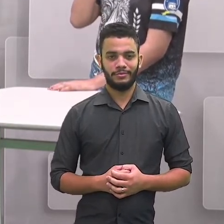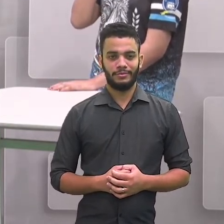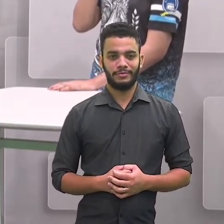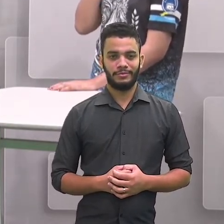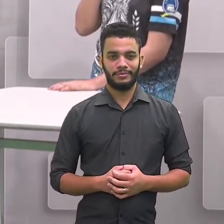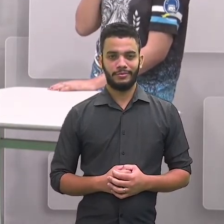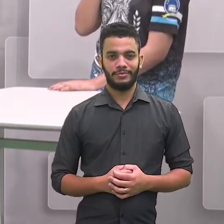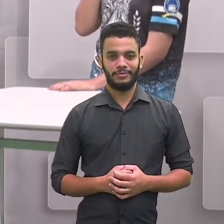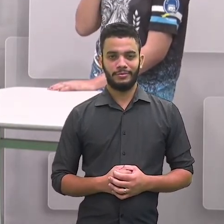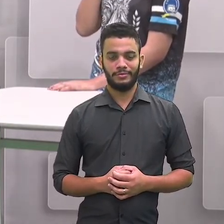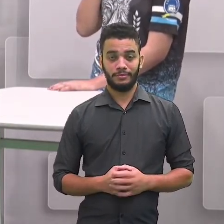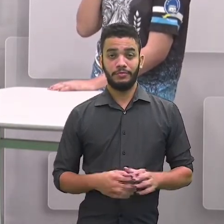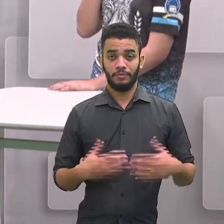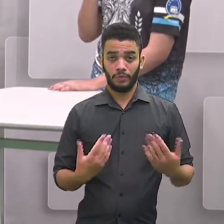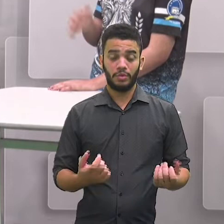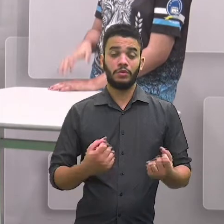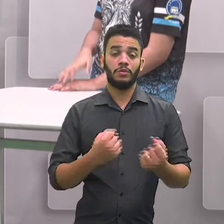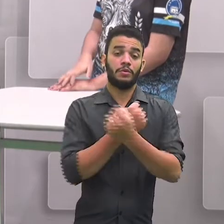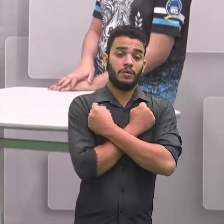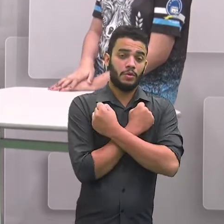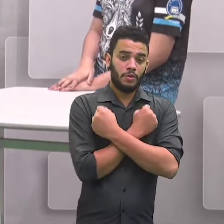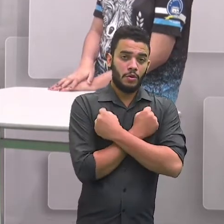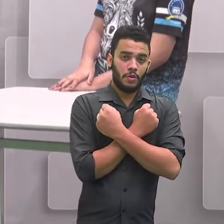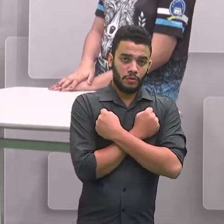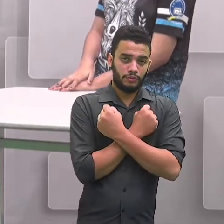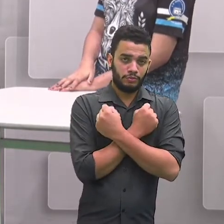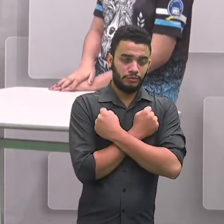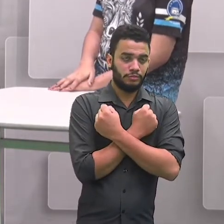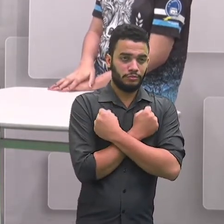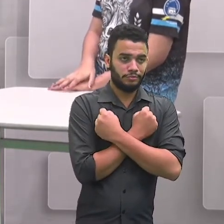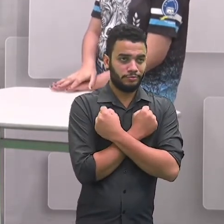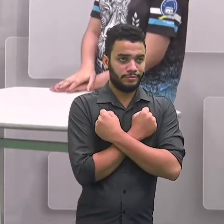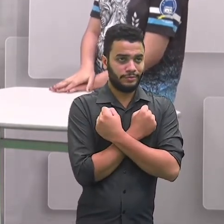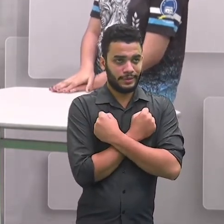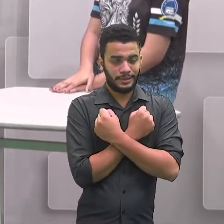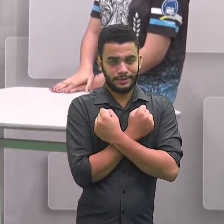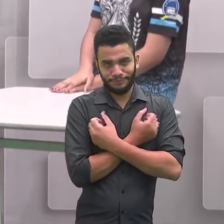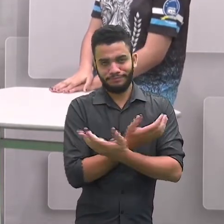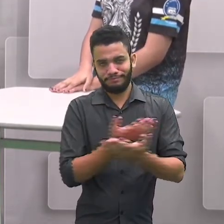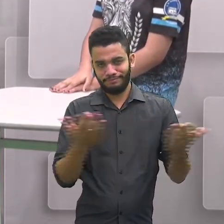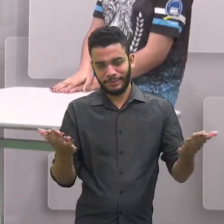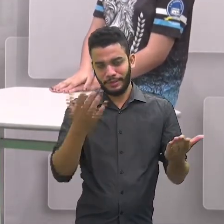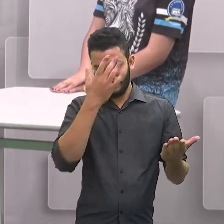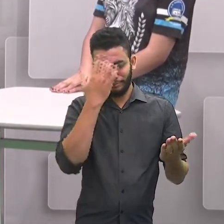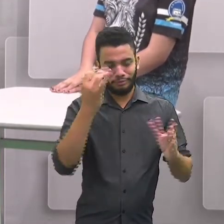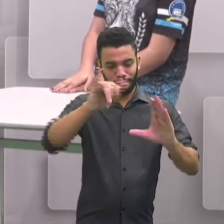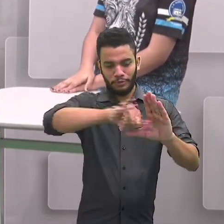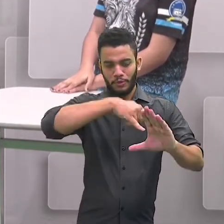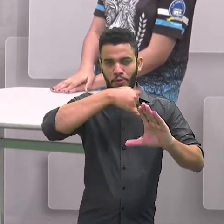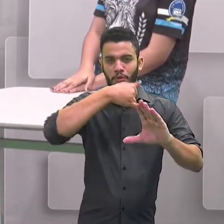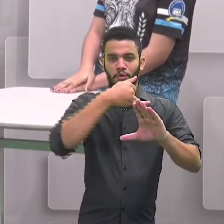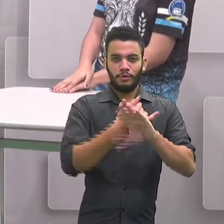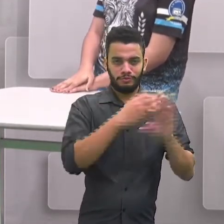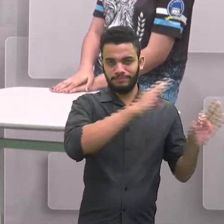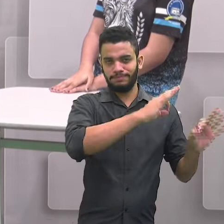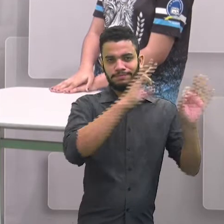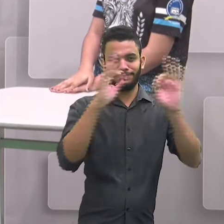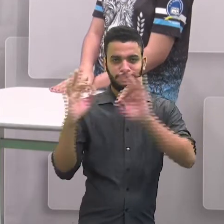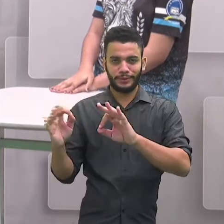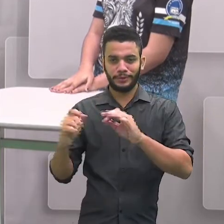Lembrando, pessoal, que eu também vou mandar um abraço. Estou mandando um abraço para o pessoal do YouTube que está nos assistindo.